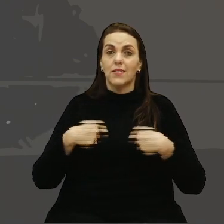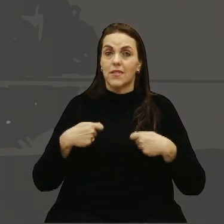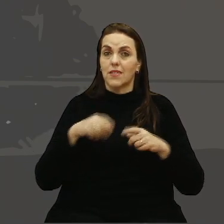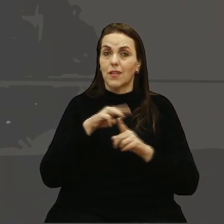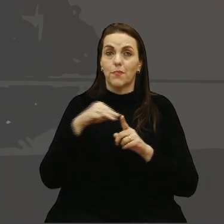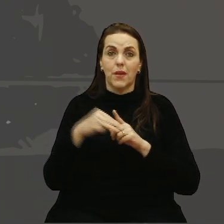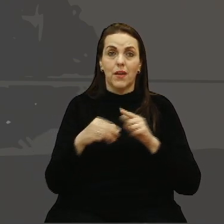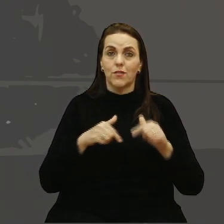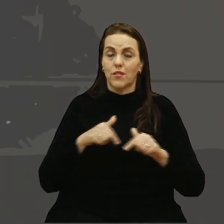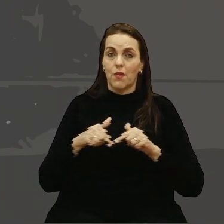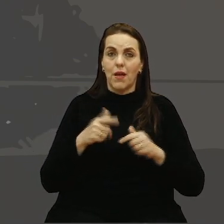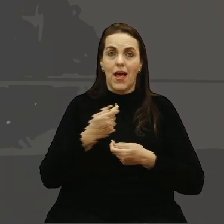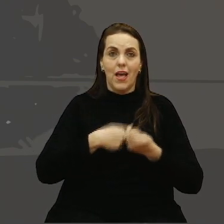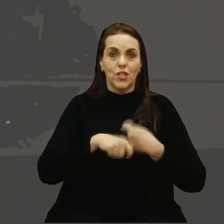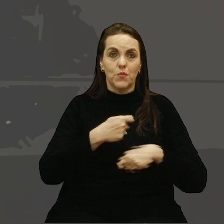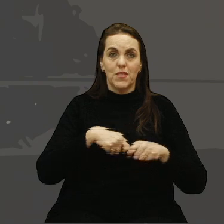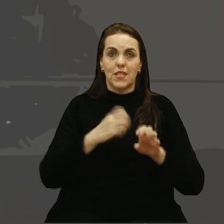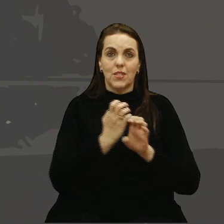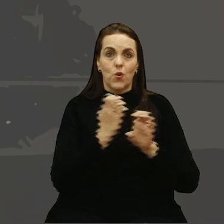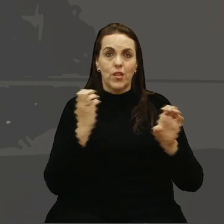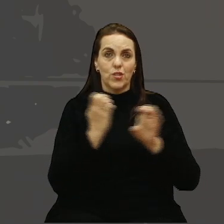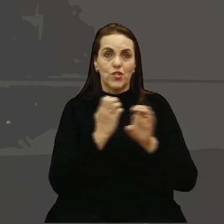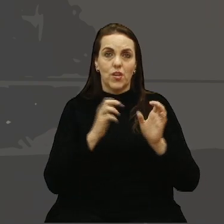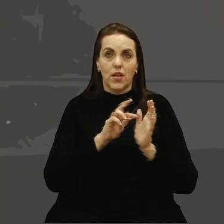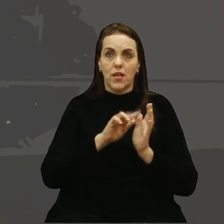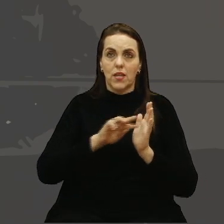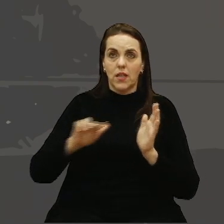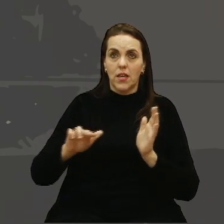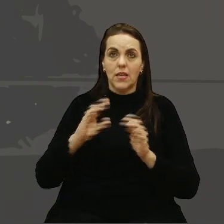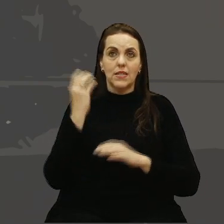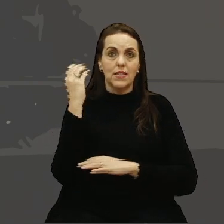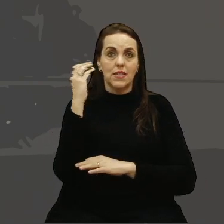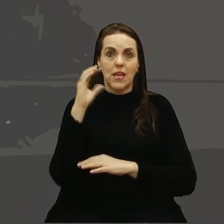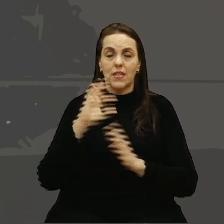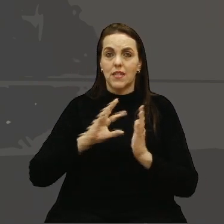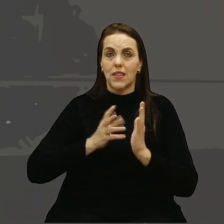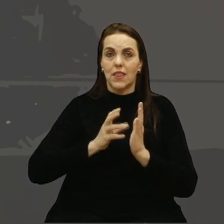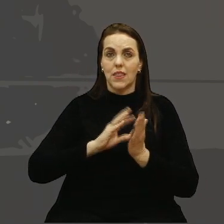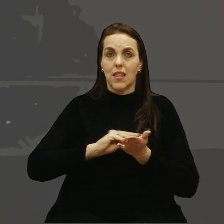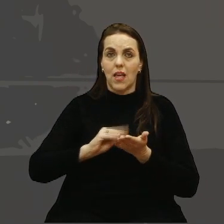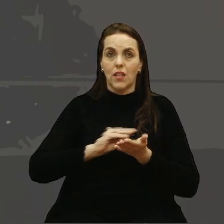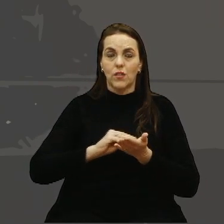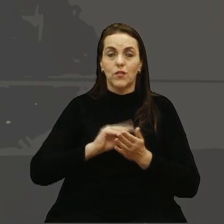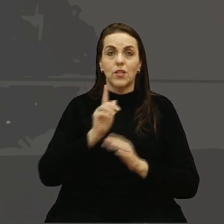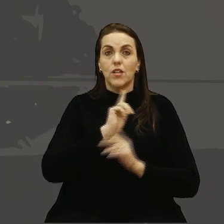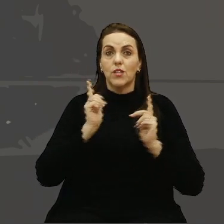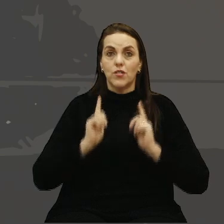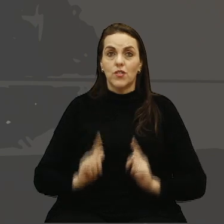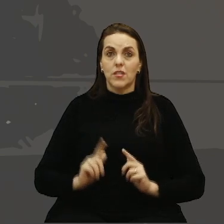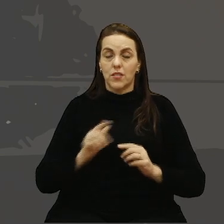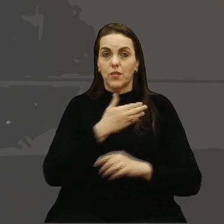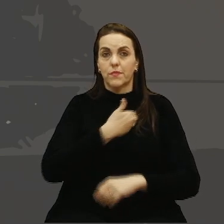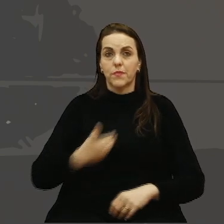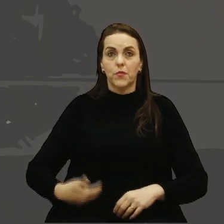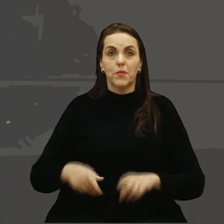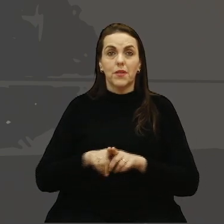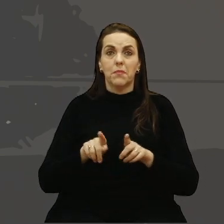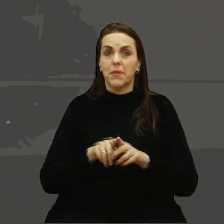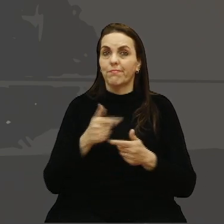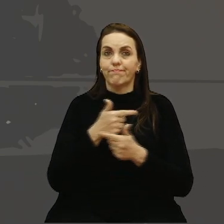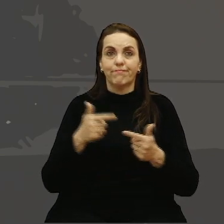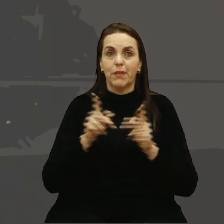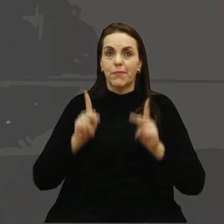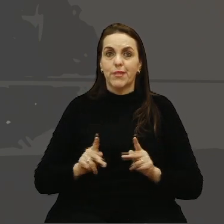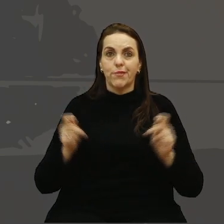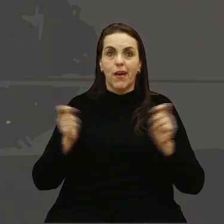ver administração, engenharias, ciência de dados, que hoje se entende que para a própria gestão pública, muitas vezes nós não temos pessoas capacitadas